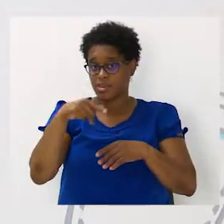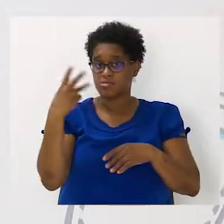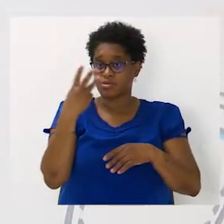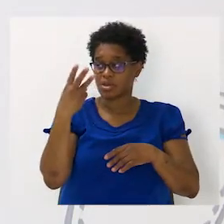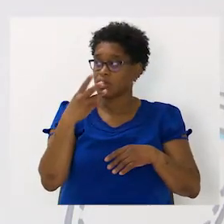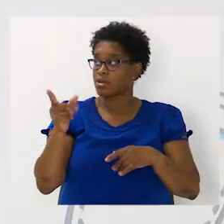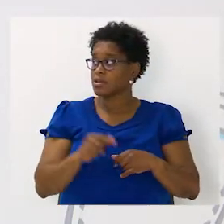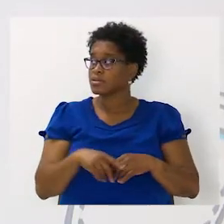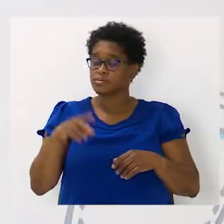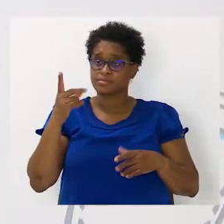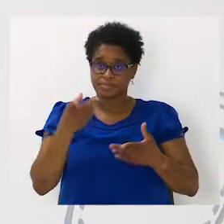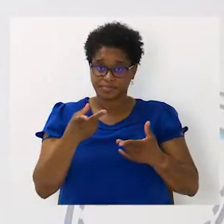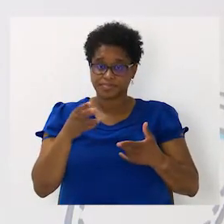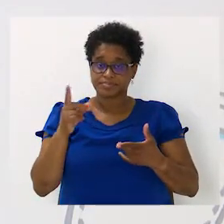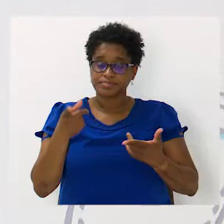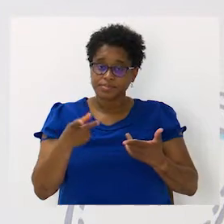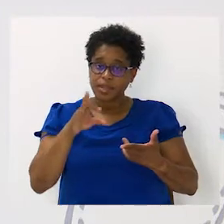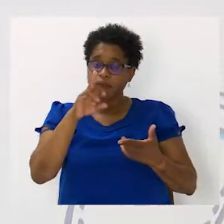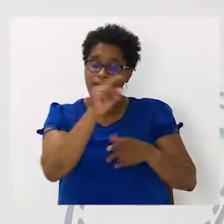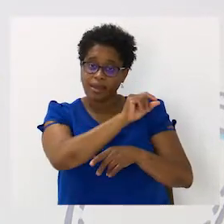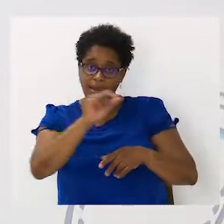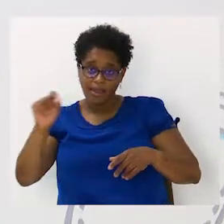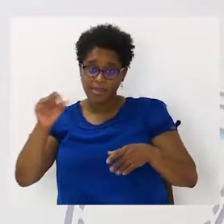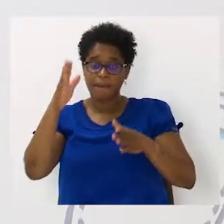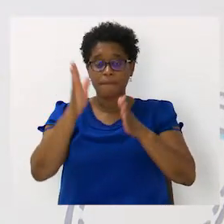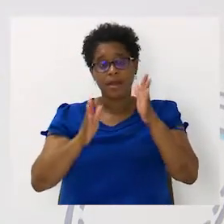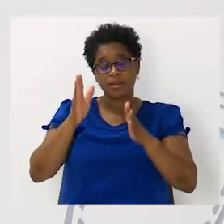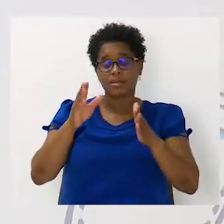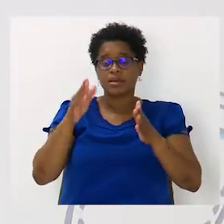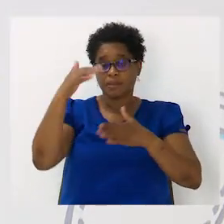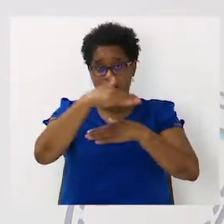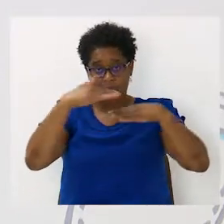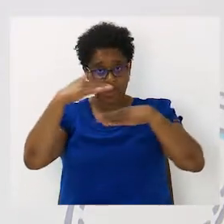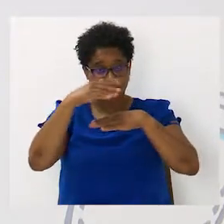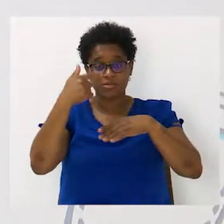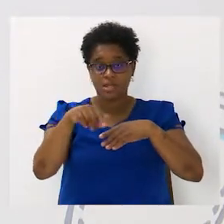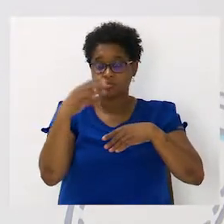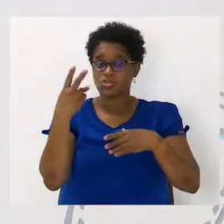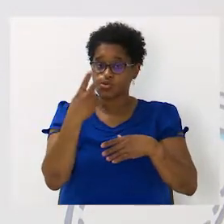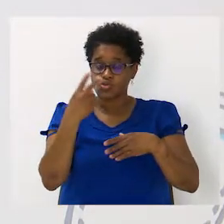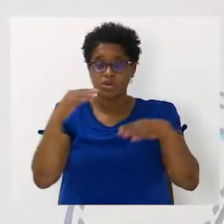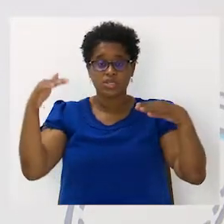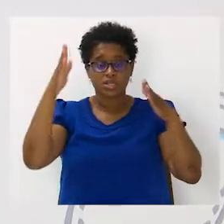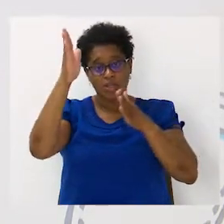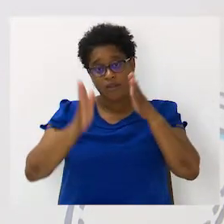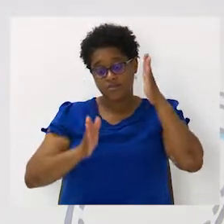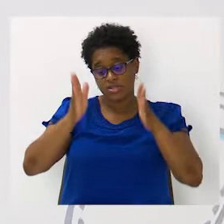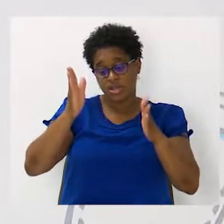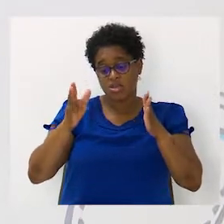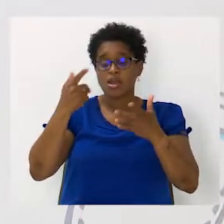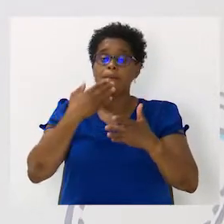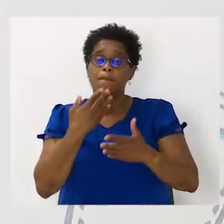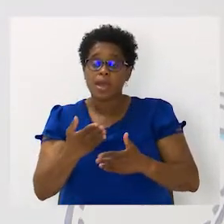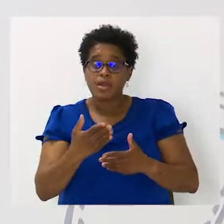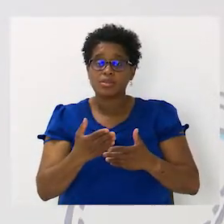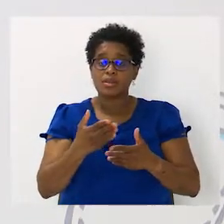ou R é paralela a S e S é paralela a T, ou seja, nós temos 3 retas paralelas e temos as 2 retas